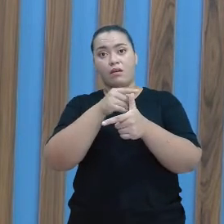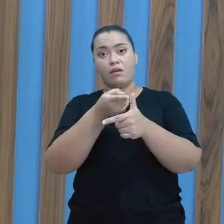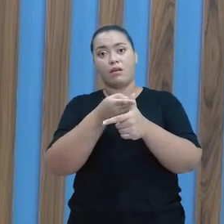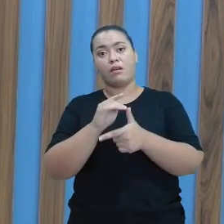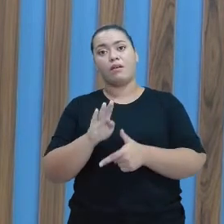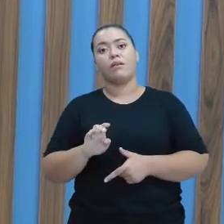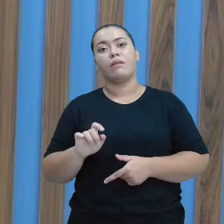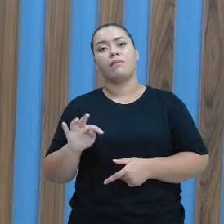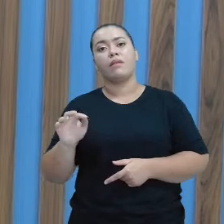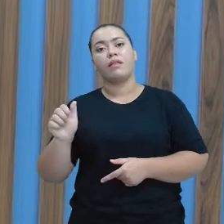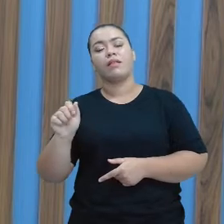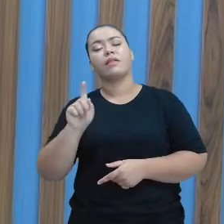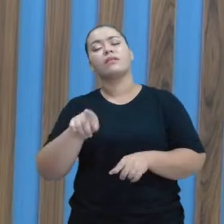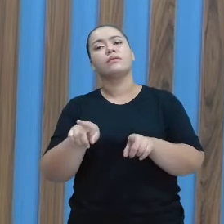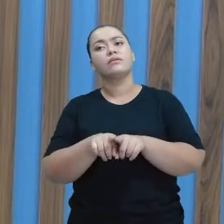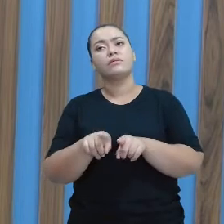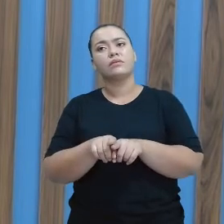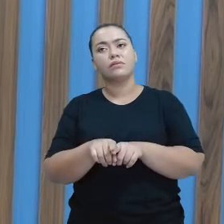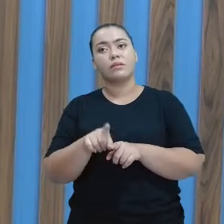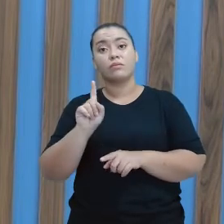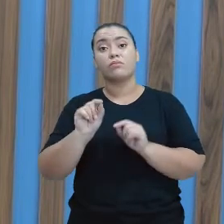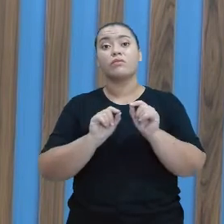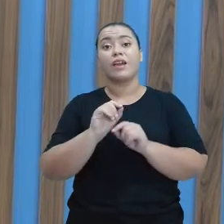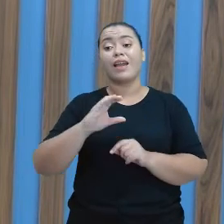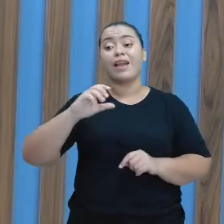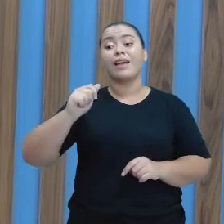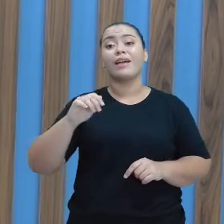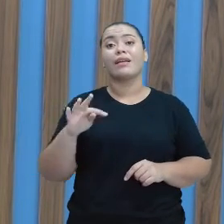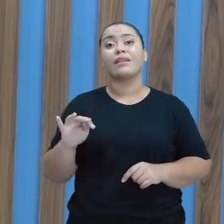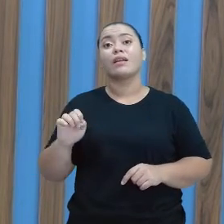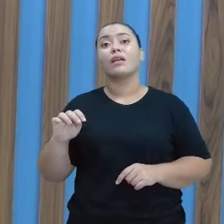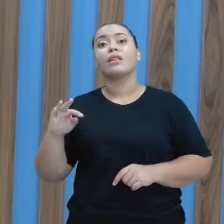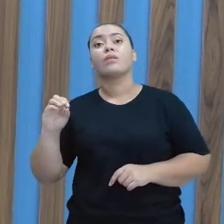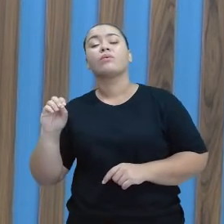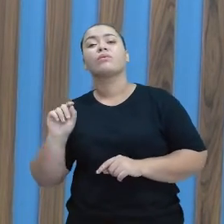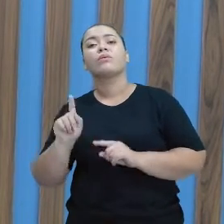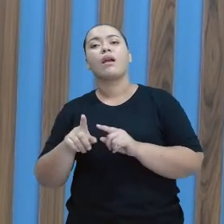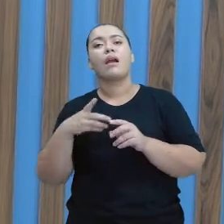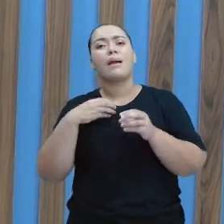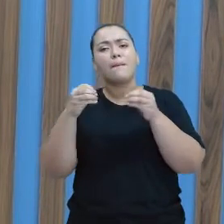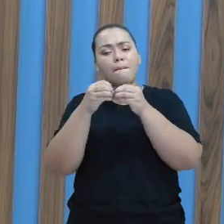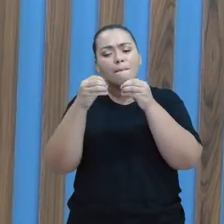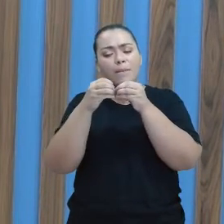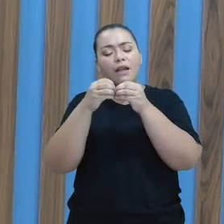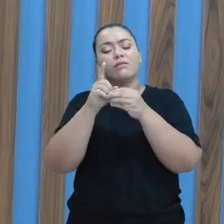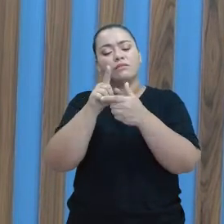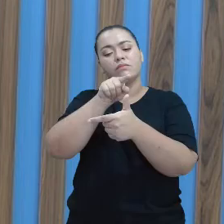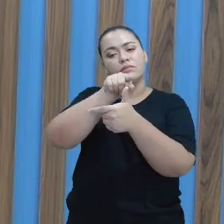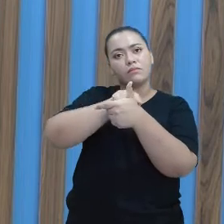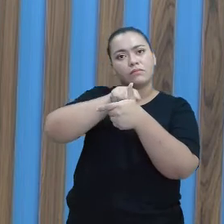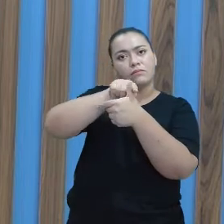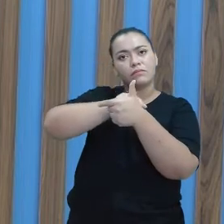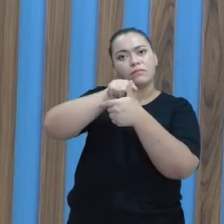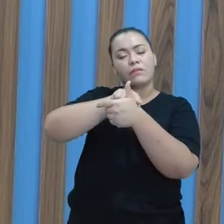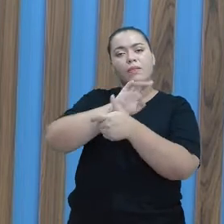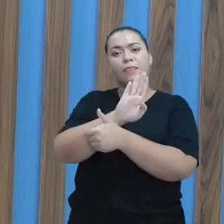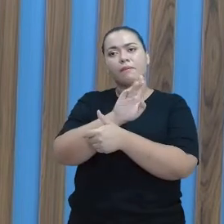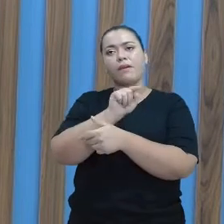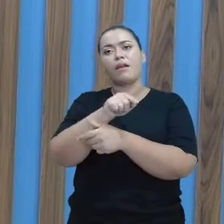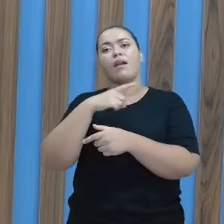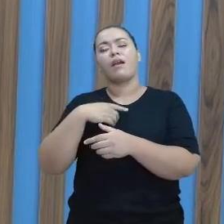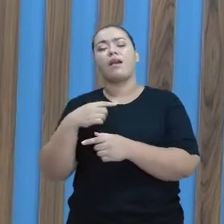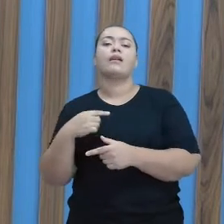ângulo daqui de cima. O cateto adjacente, que está coladinho com ele, é esse cateto B aqui, dividido